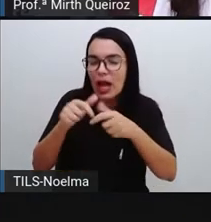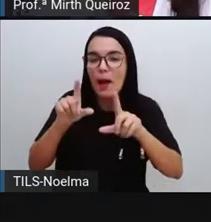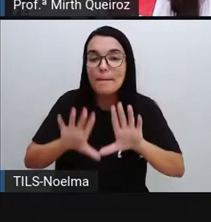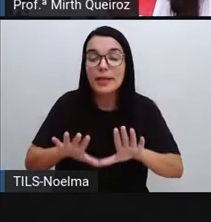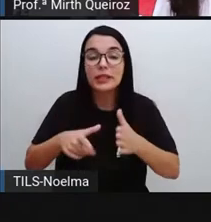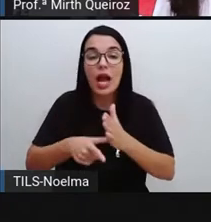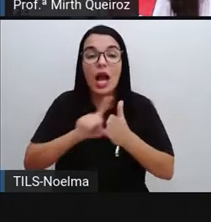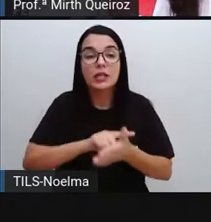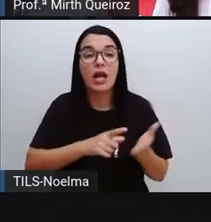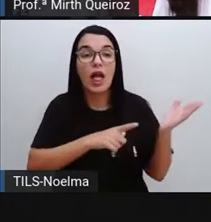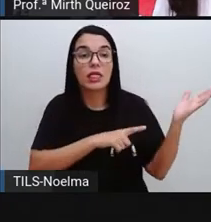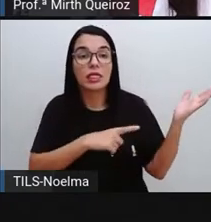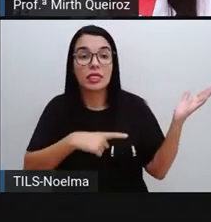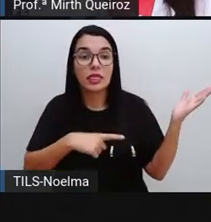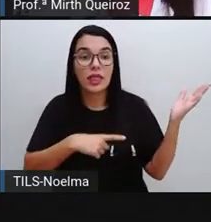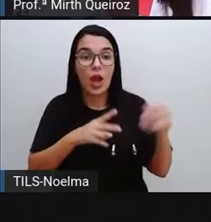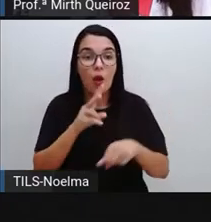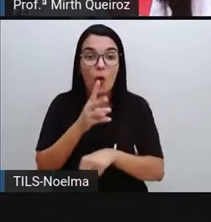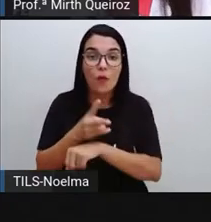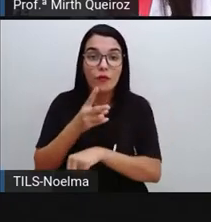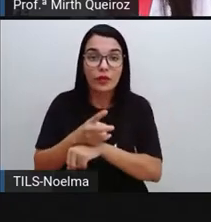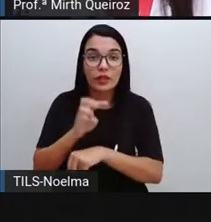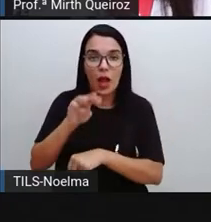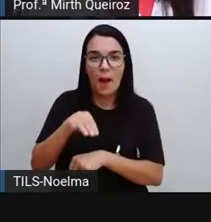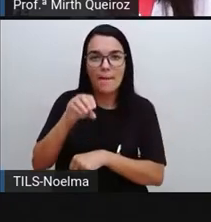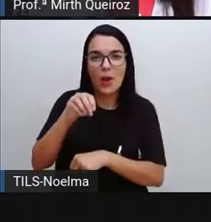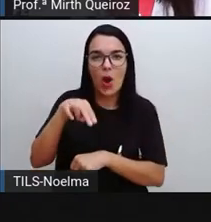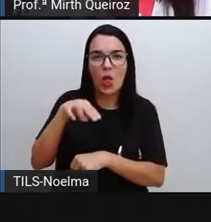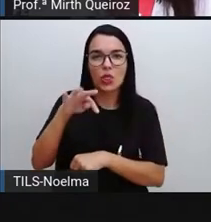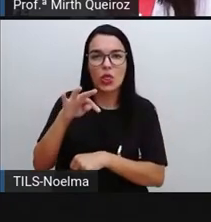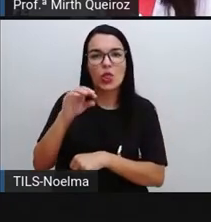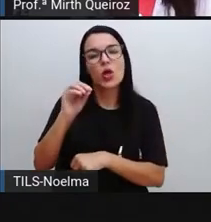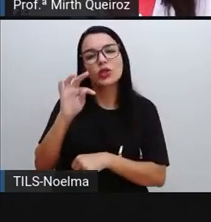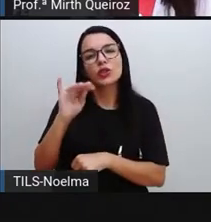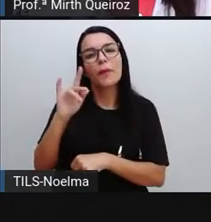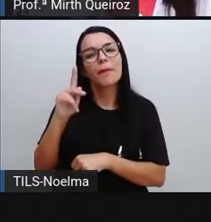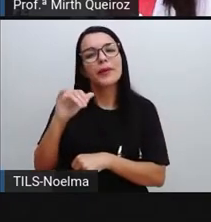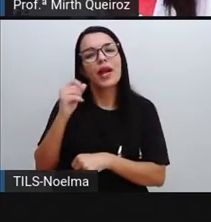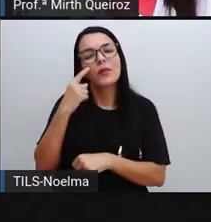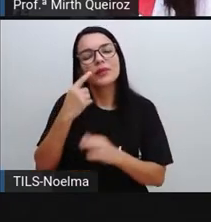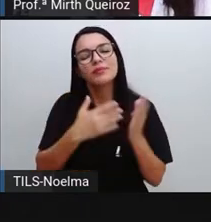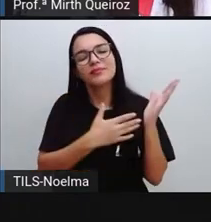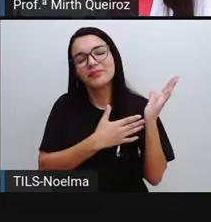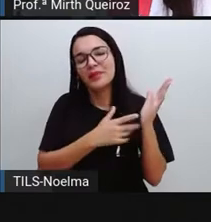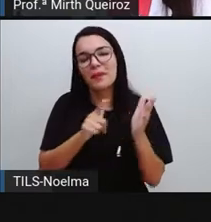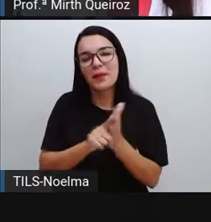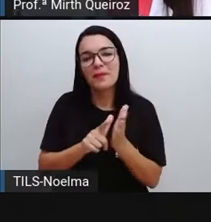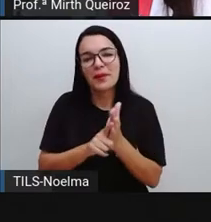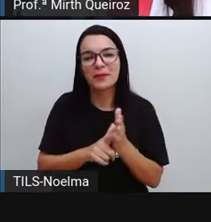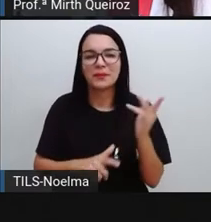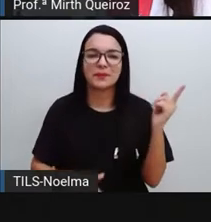eu trouxe para vocês um vídeo sobre a monotipia com sulfite e guache. Vamos assistir?